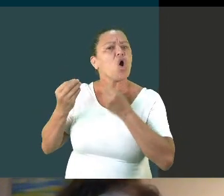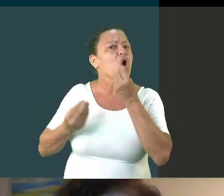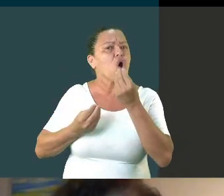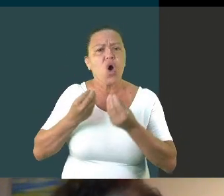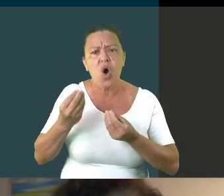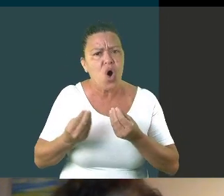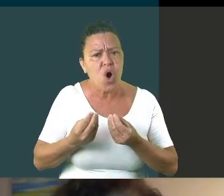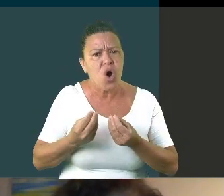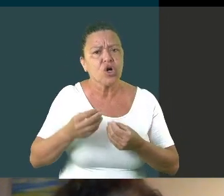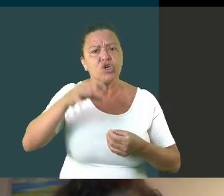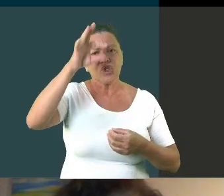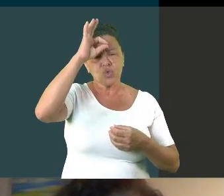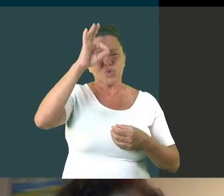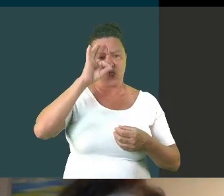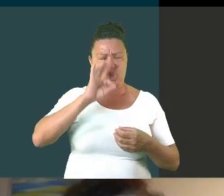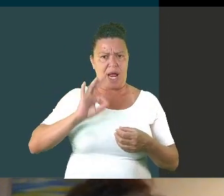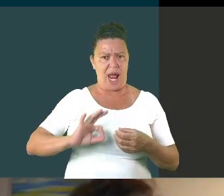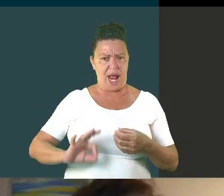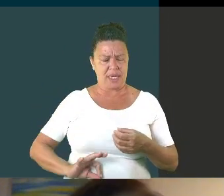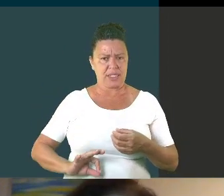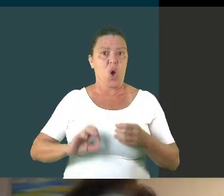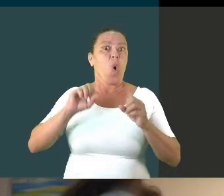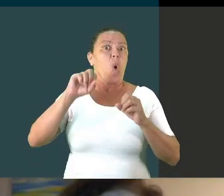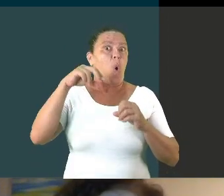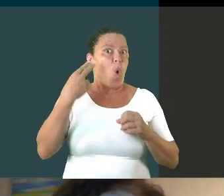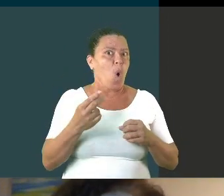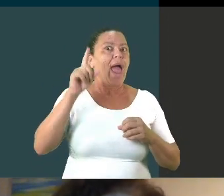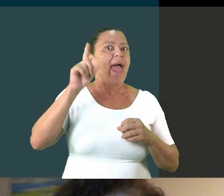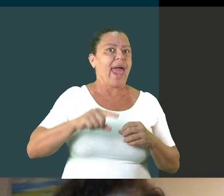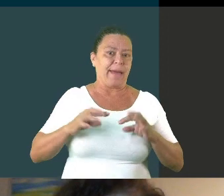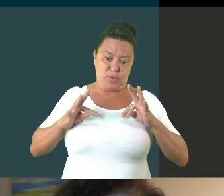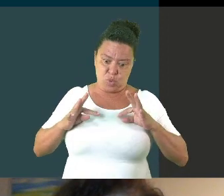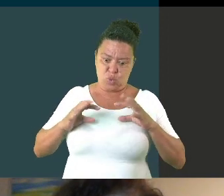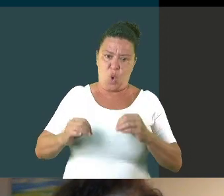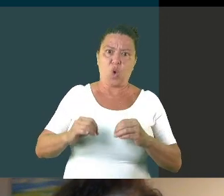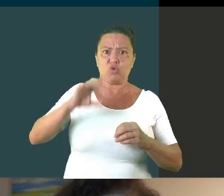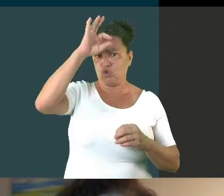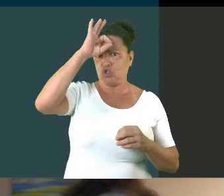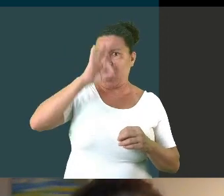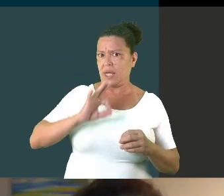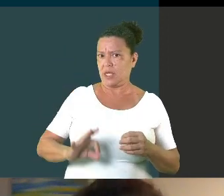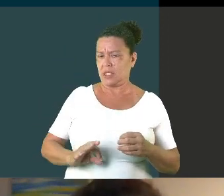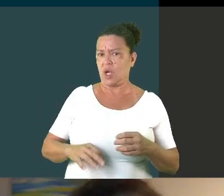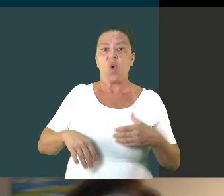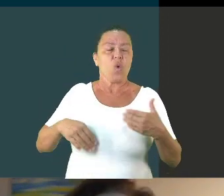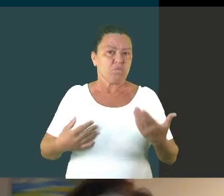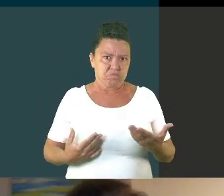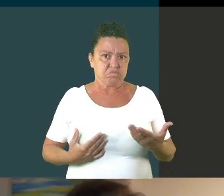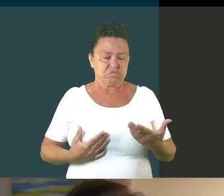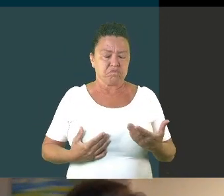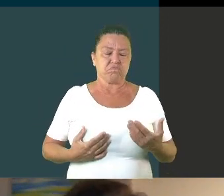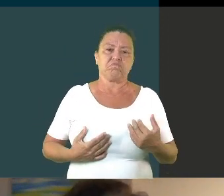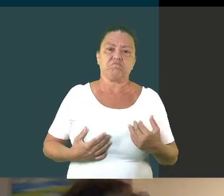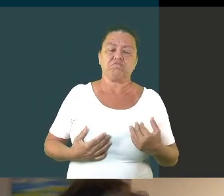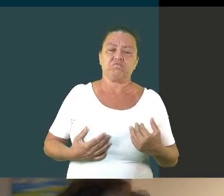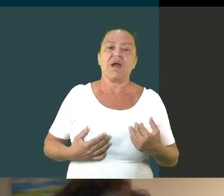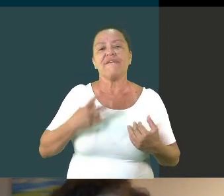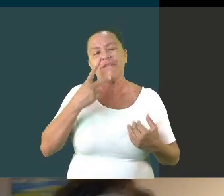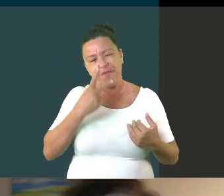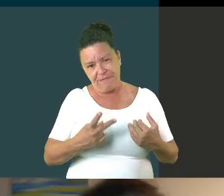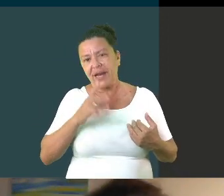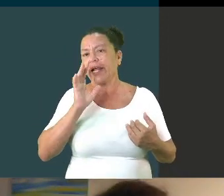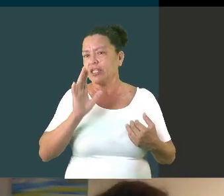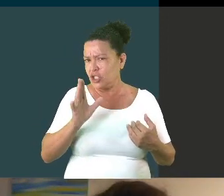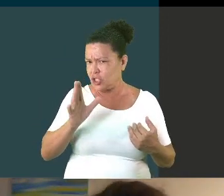dos chakras? Ou ele é absorvido por todos os chakras? Nós tivemos a oportunidade de falar um pouco sobre